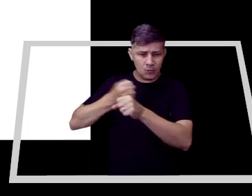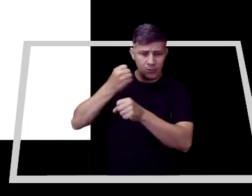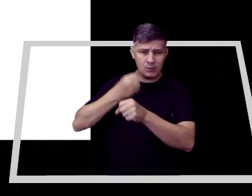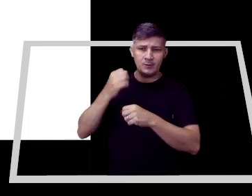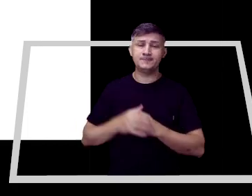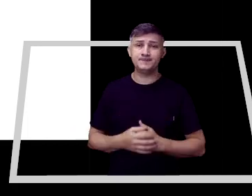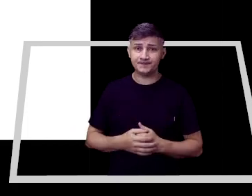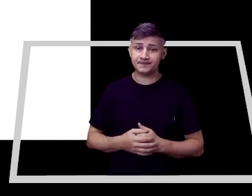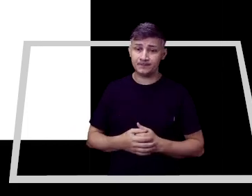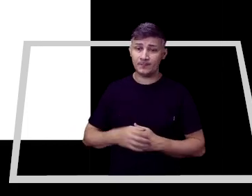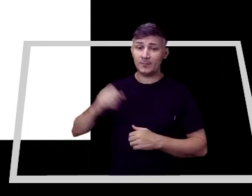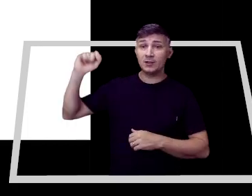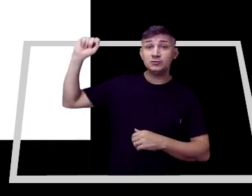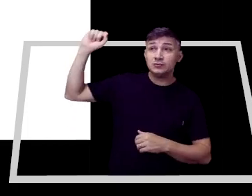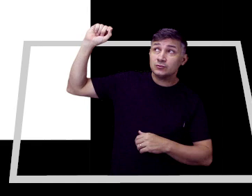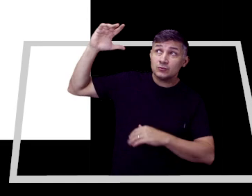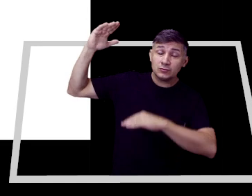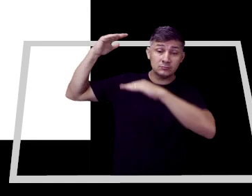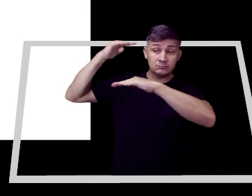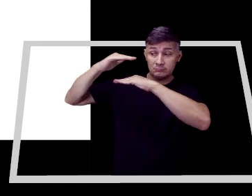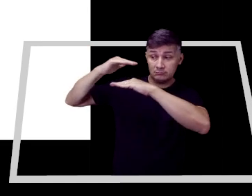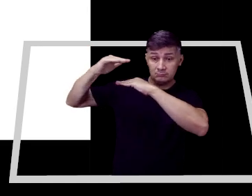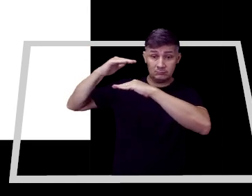da sombra para essas outras atividades.